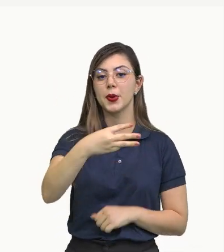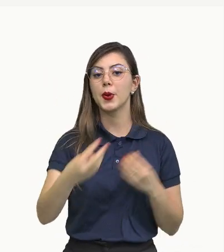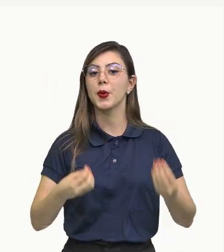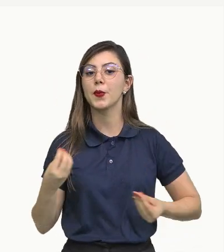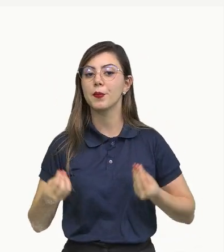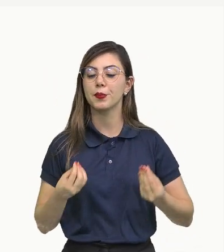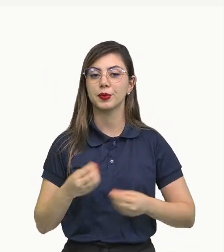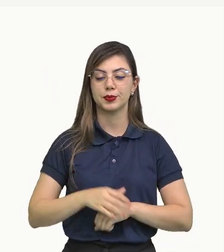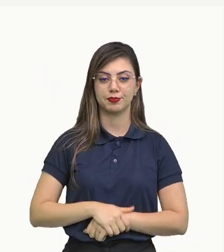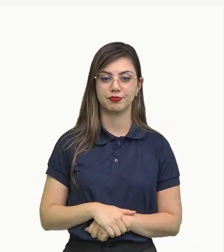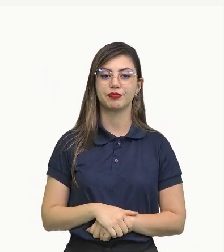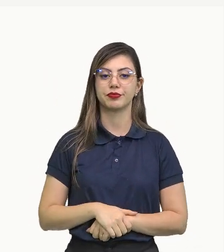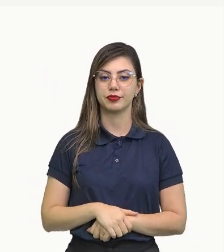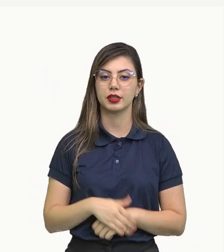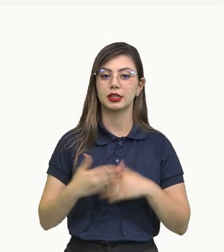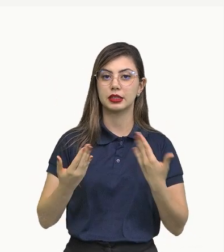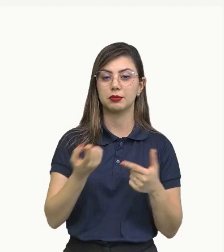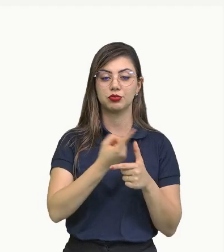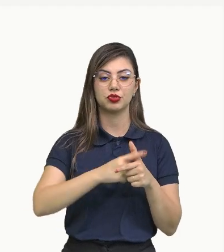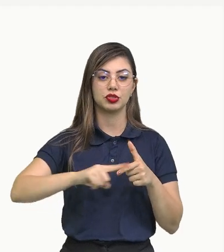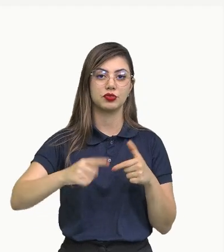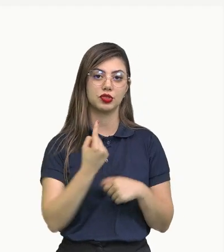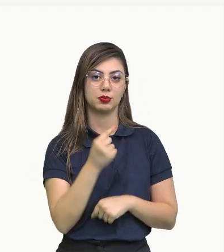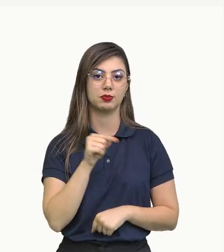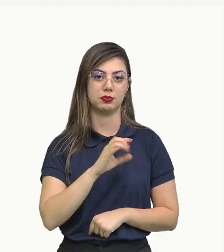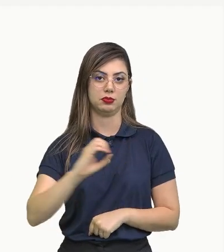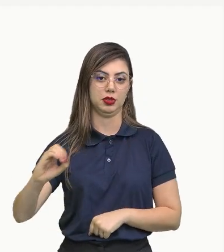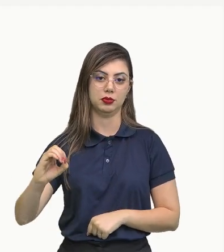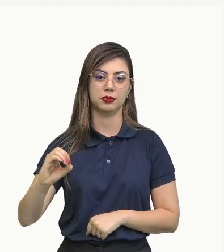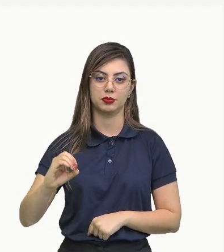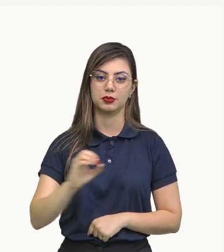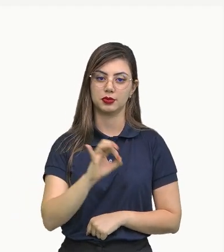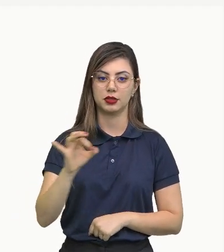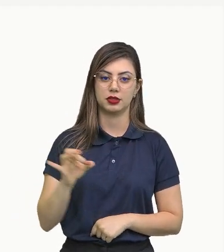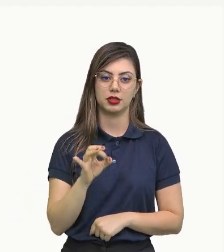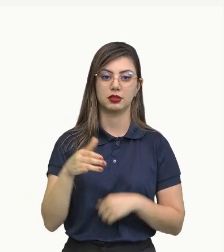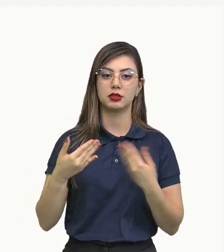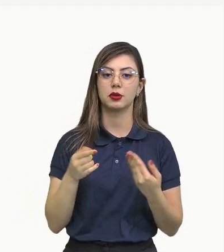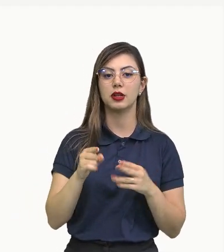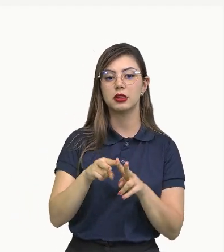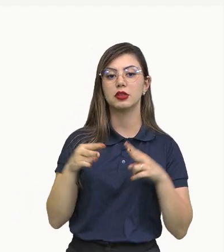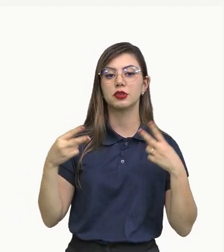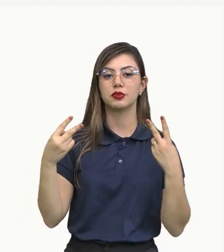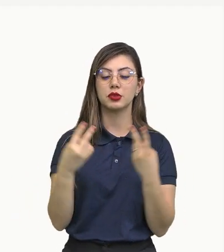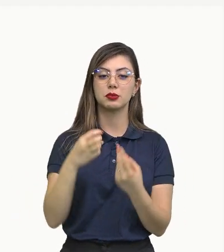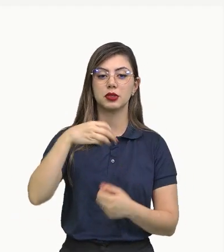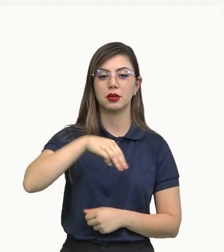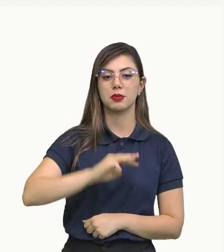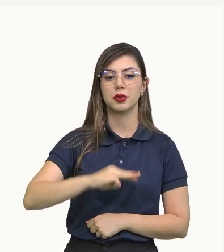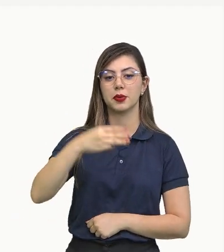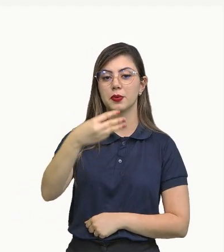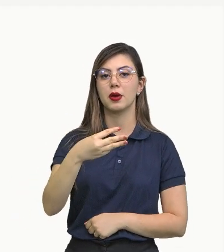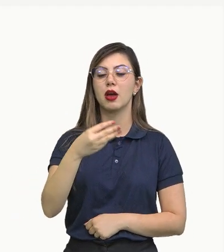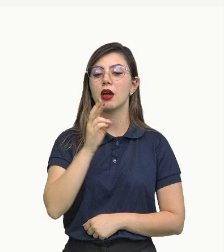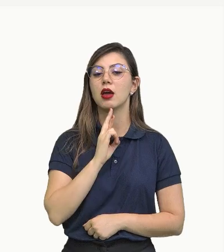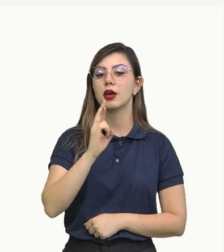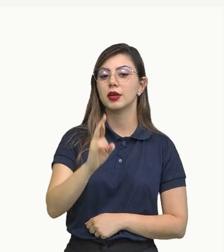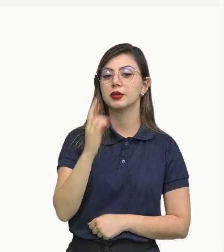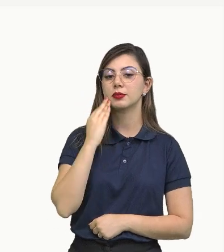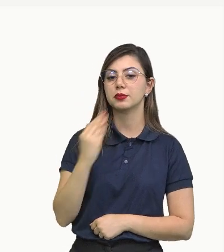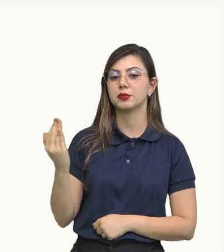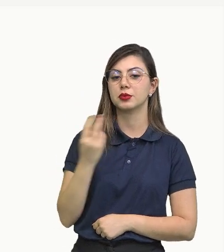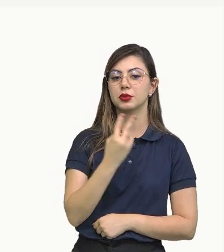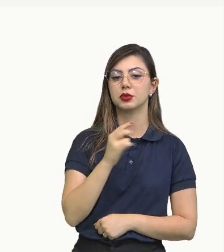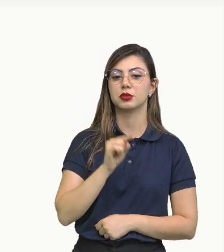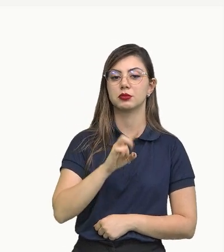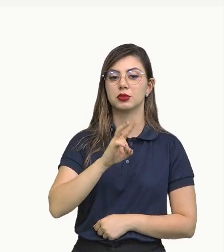feito? Vai se dividir aí por 1.000. Então, o volume em metros cúbicos nada mais é do que